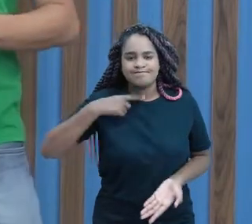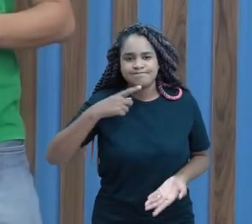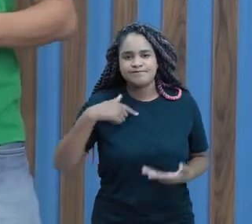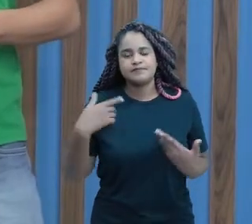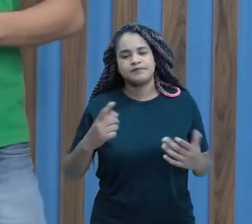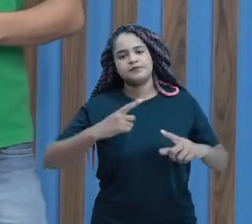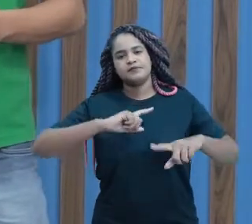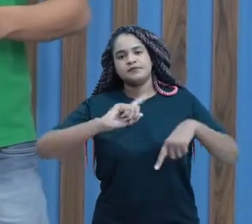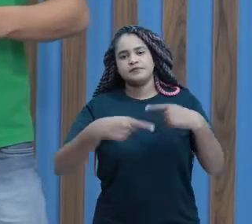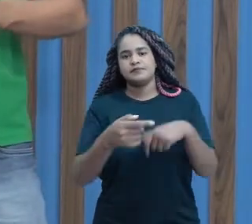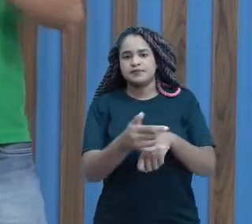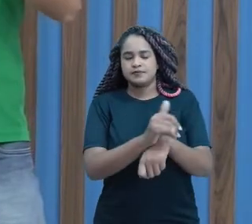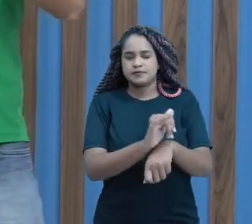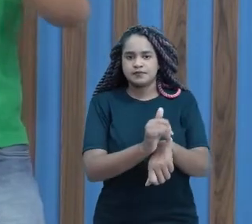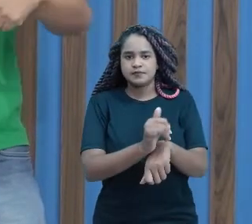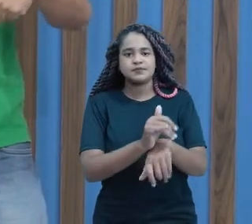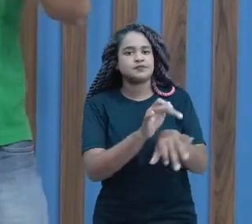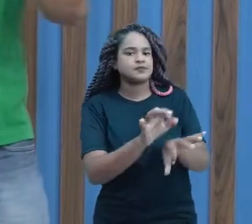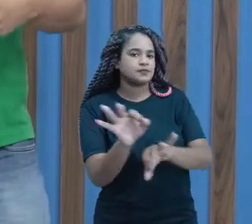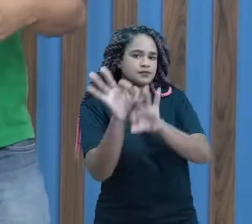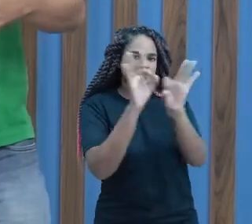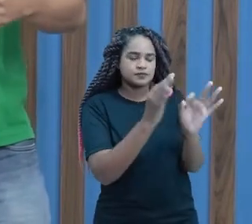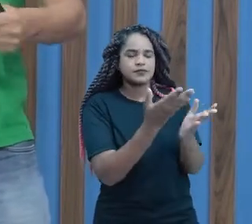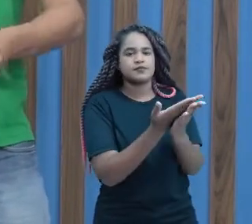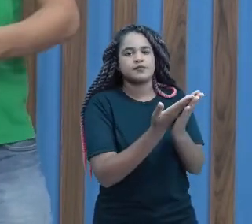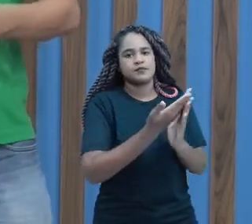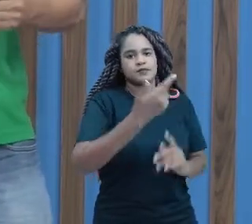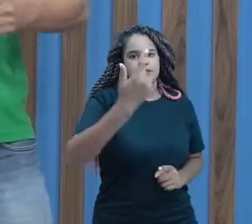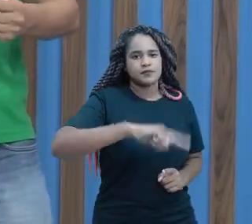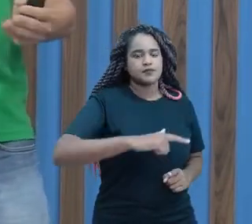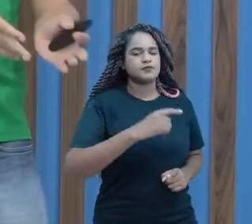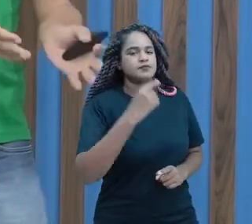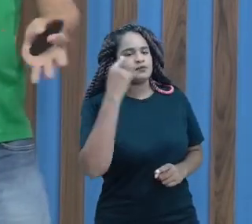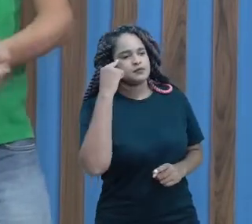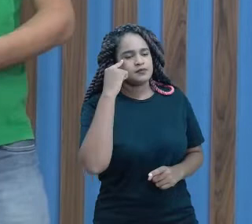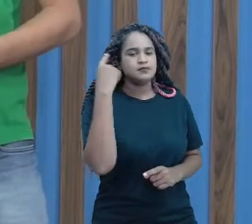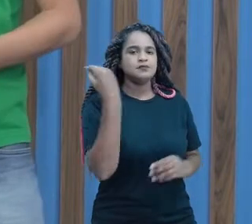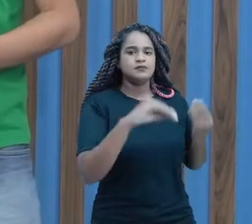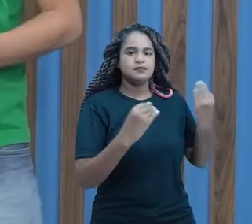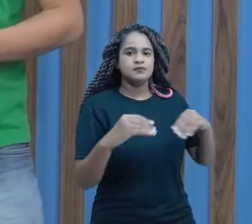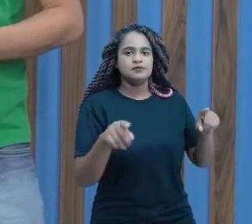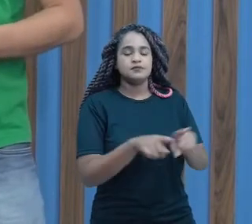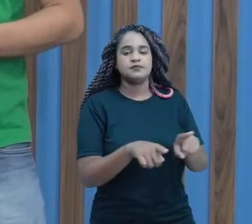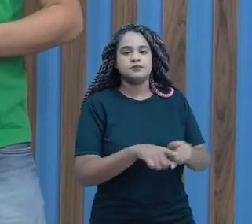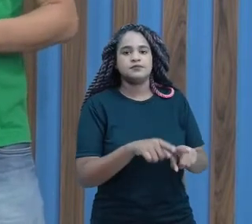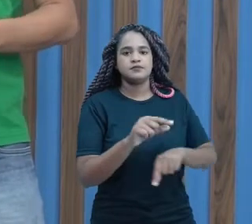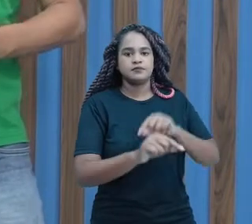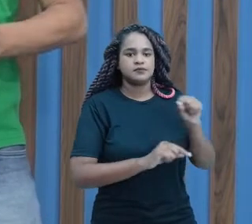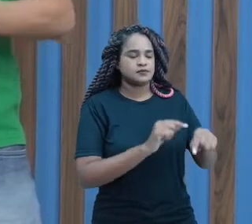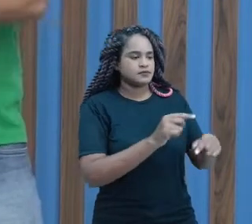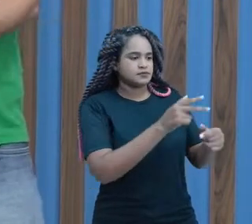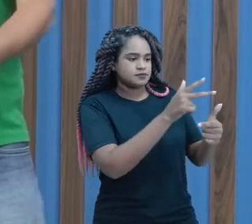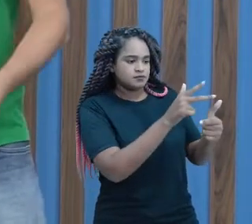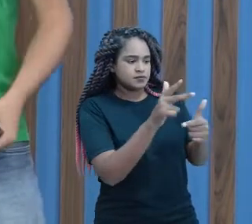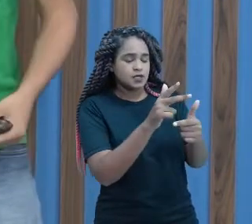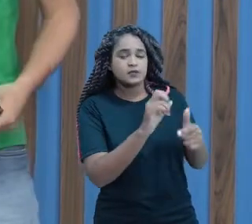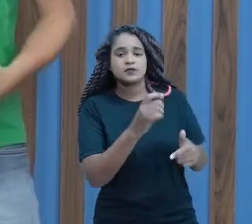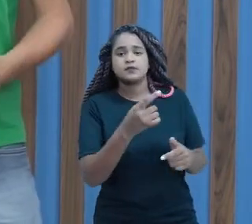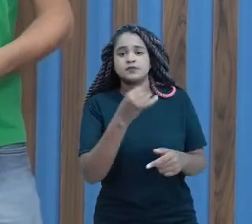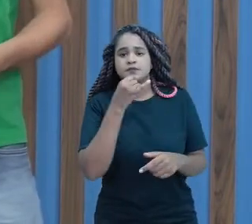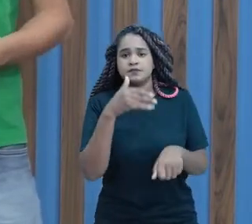lá no YouTube, acompanhar a nossa aula novamente, tirar dúvida e tal, e mais uma vez fazer a leitura do QR Code, ou pode ir direto na